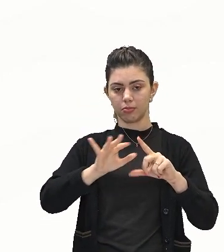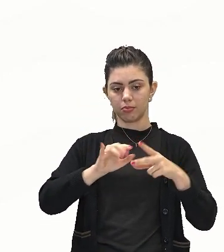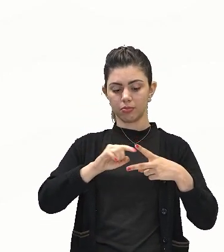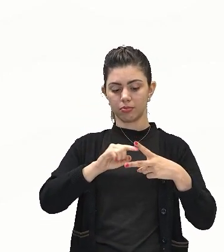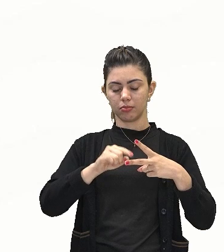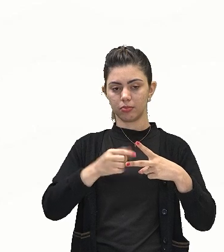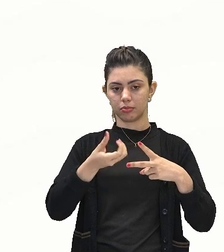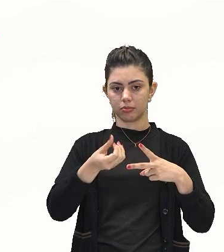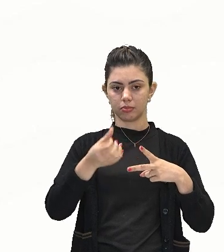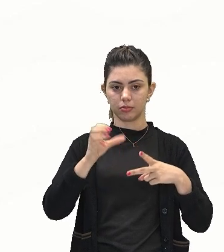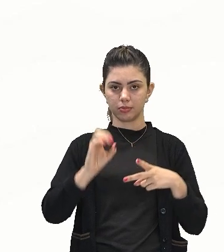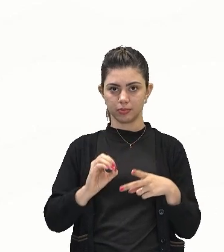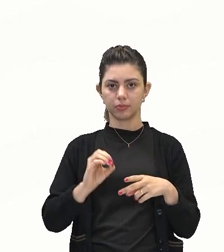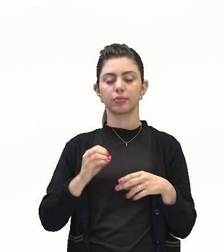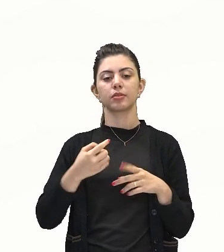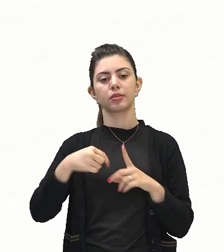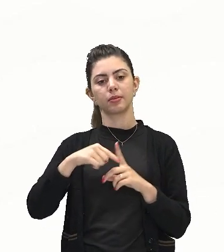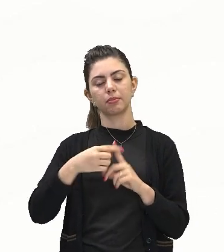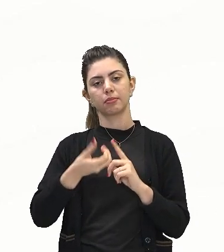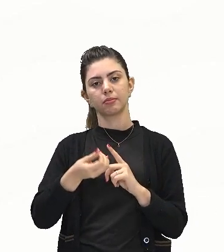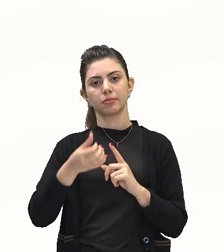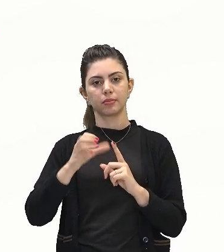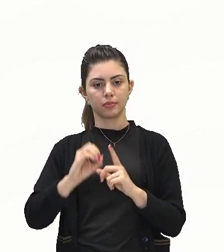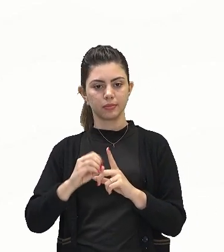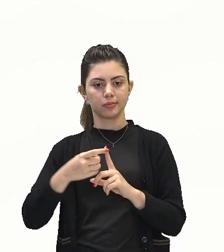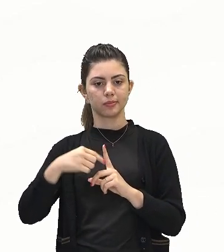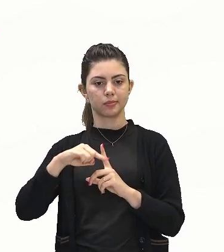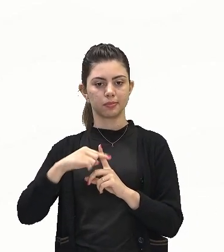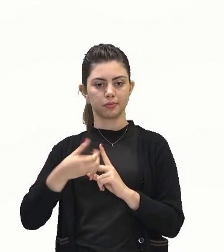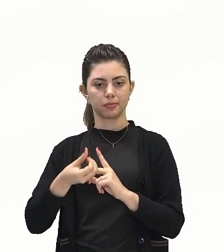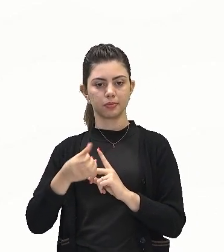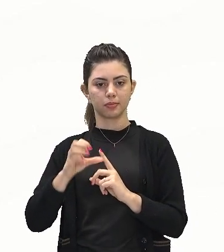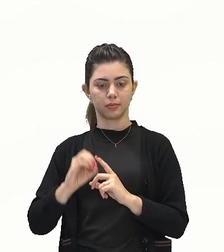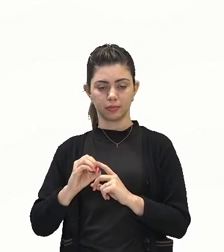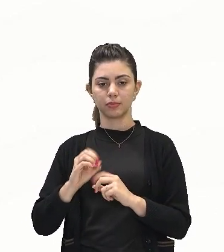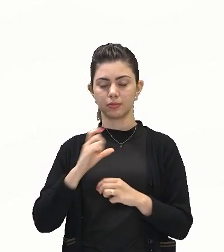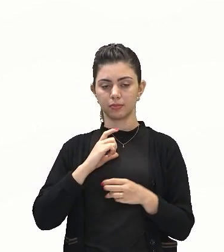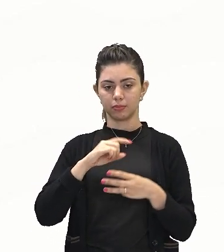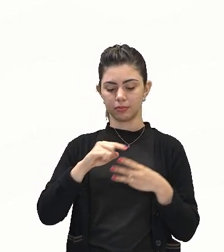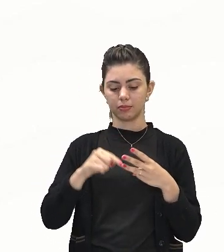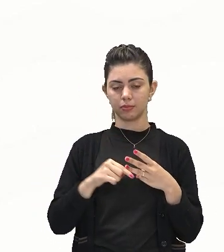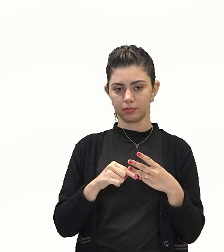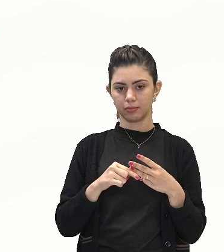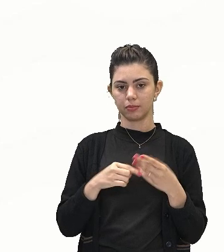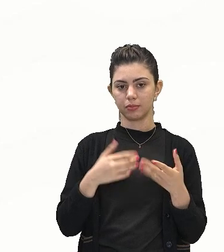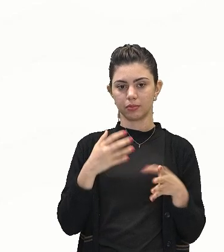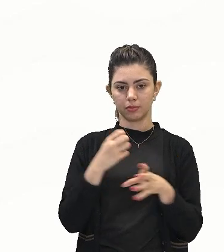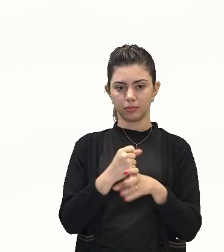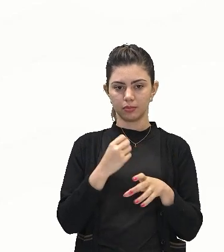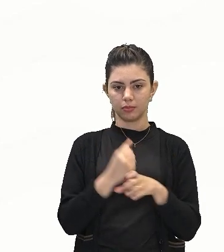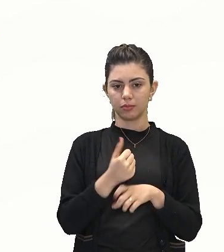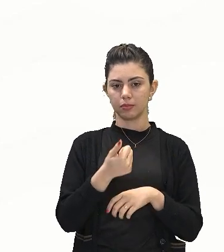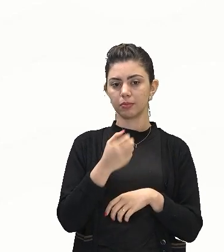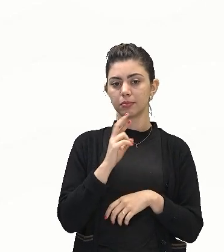mais 60 mais 60, eu vou ter a minha soma igual